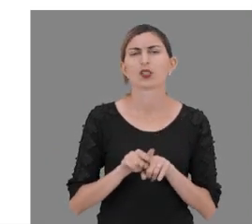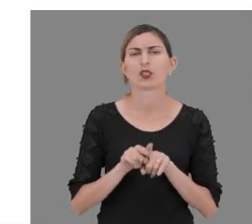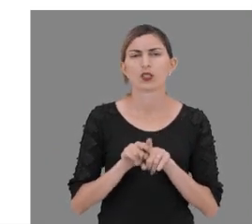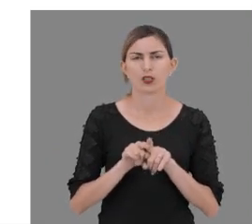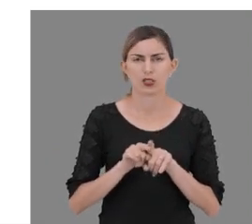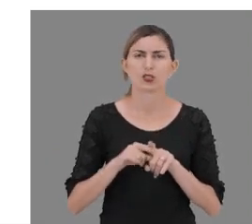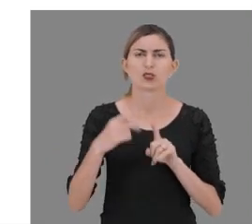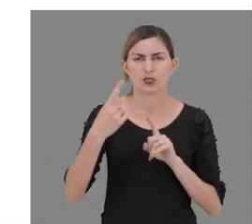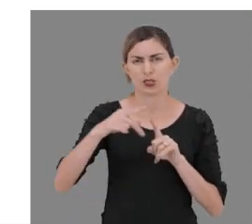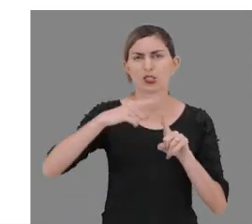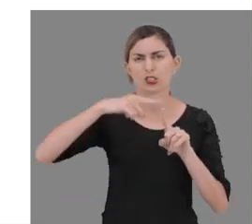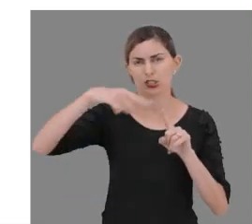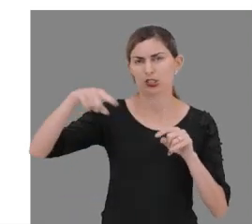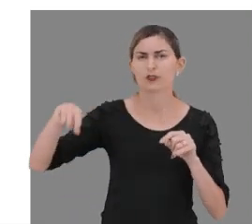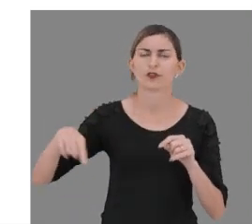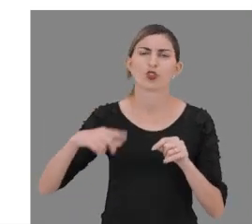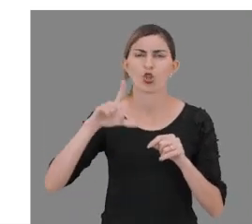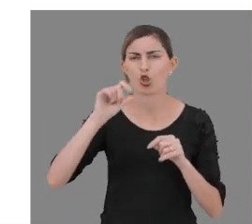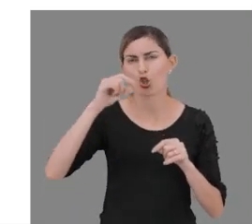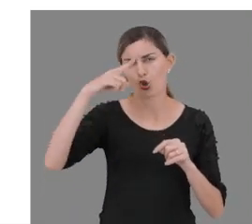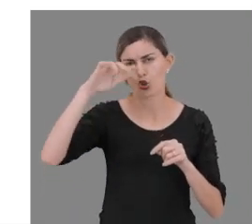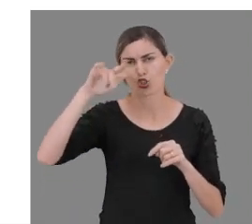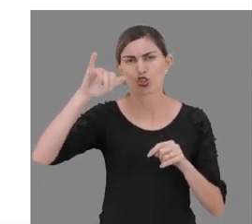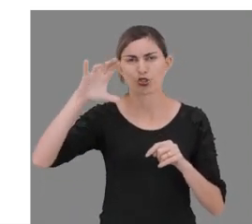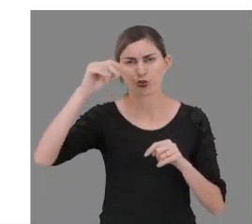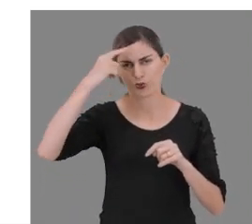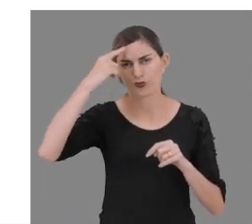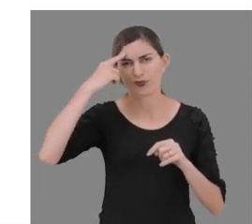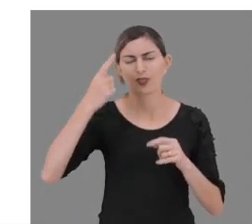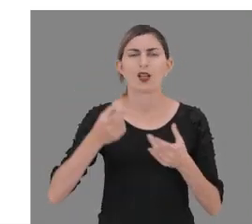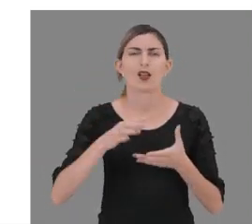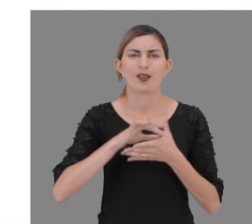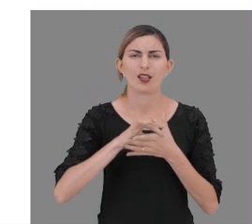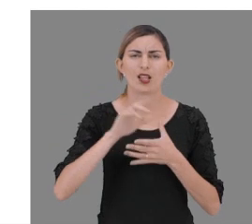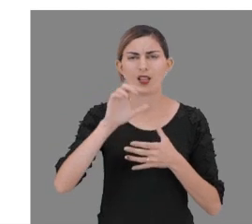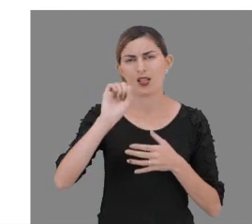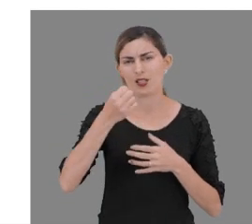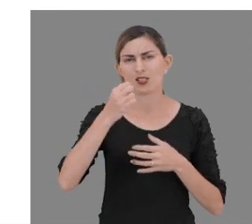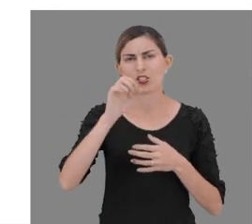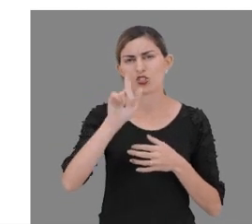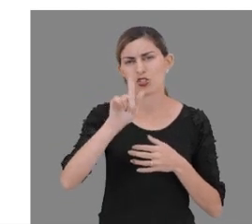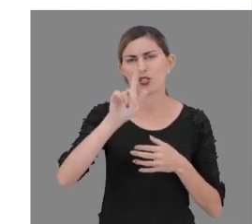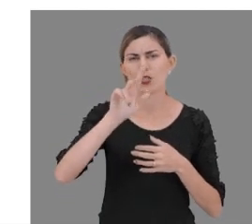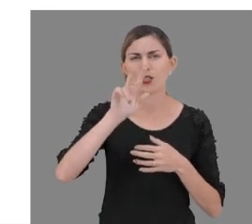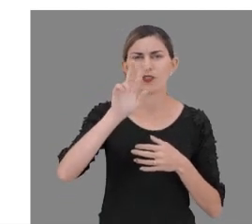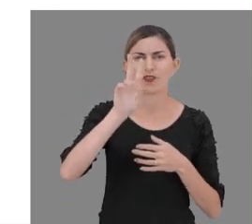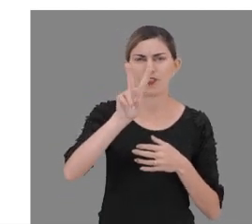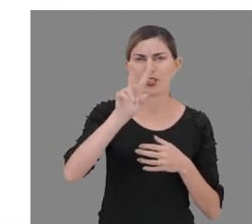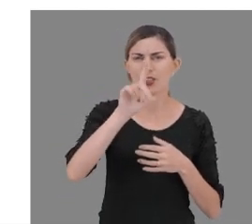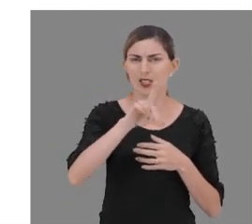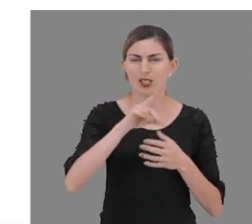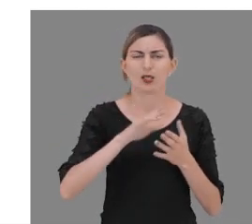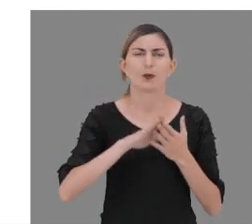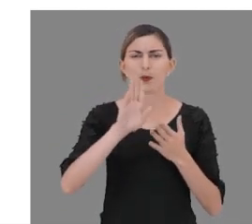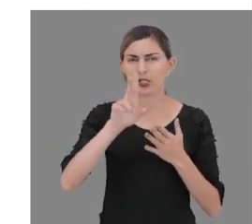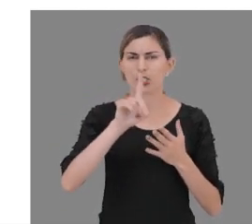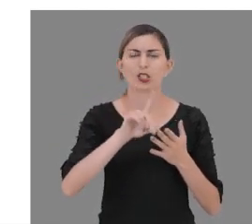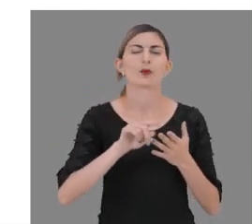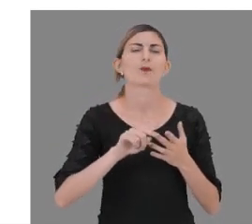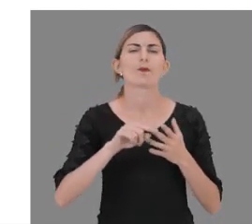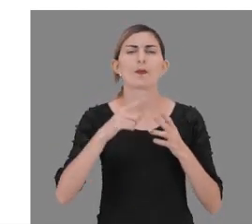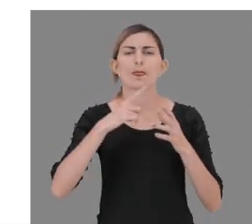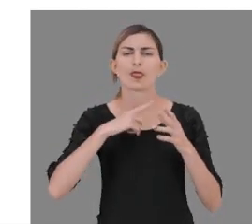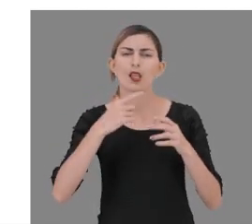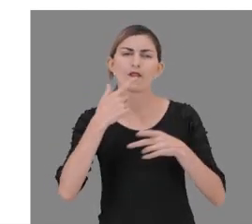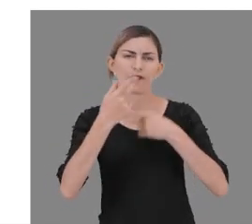e também nesse nível lógico a gente já vai ter a presença de um SGBD em específico.